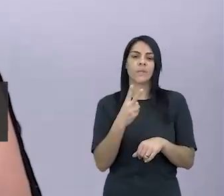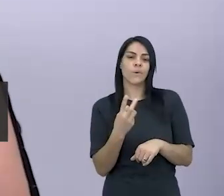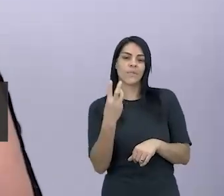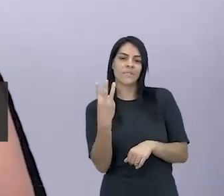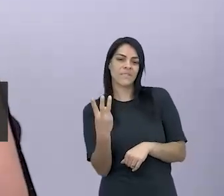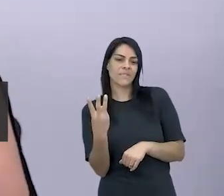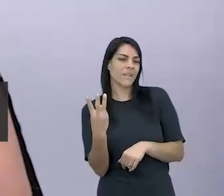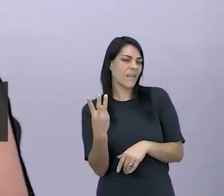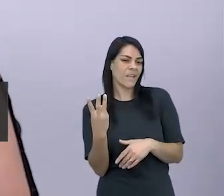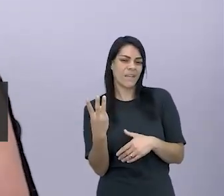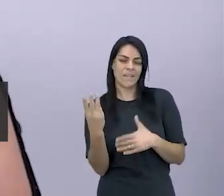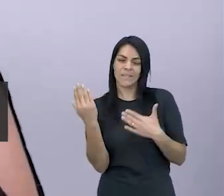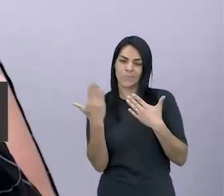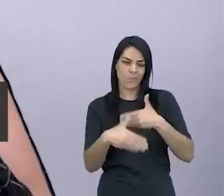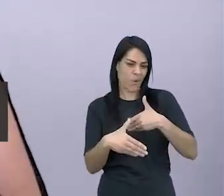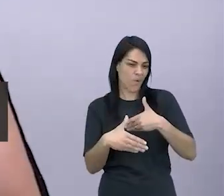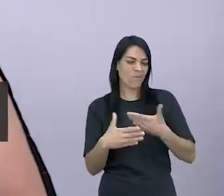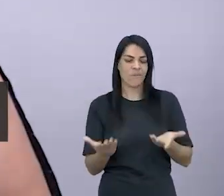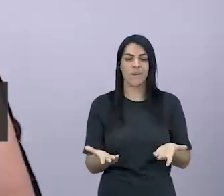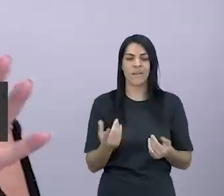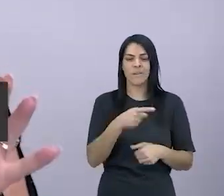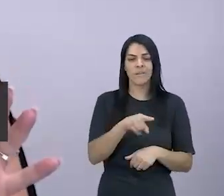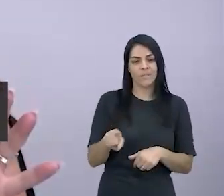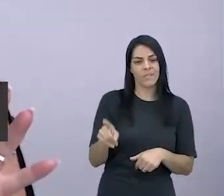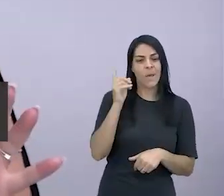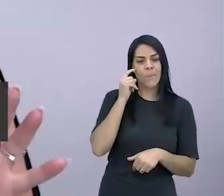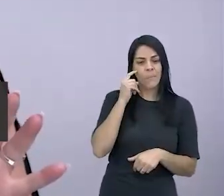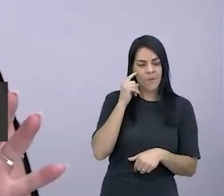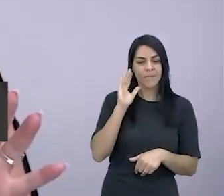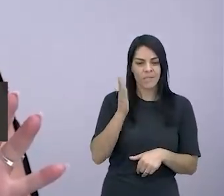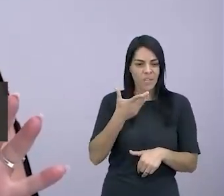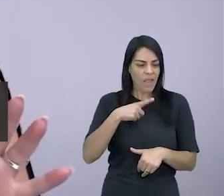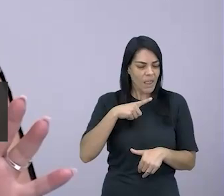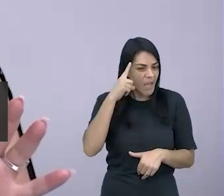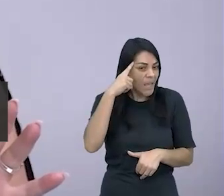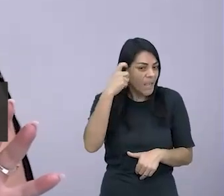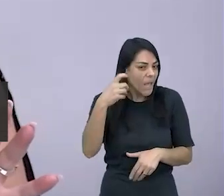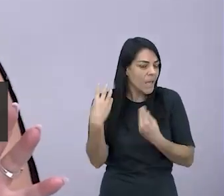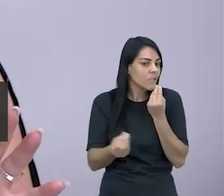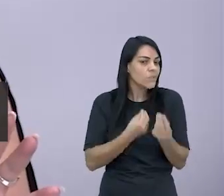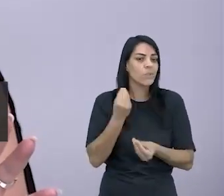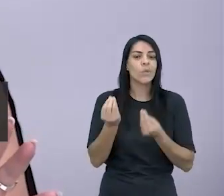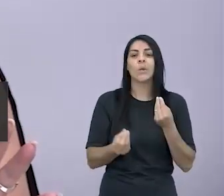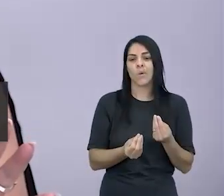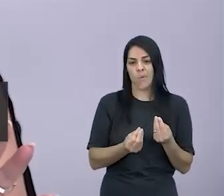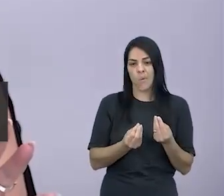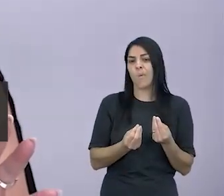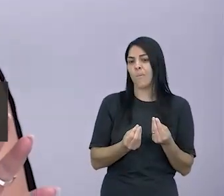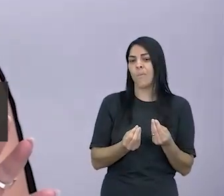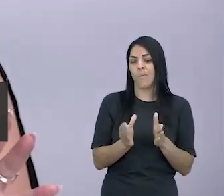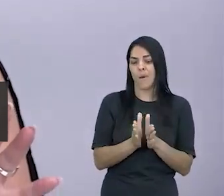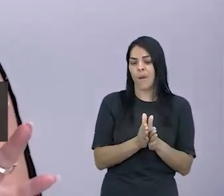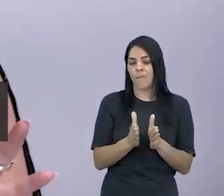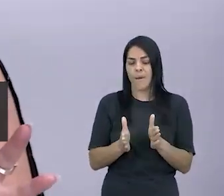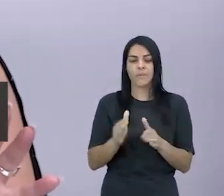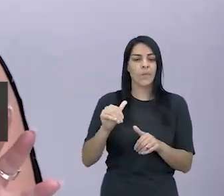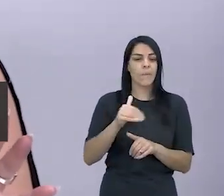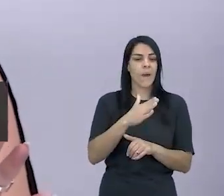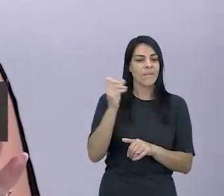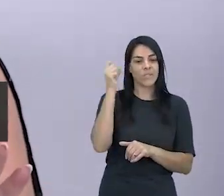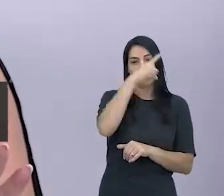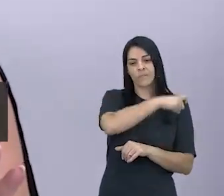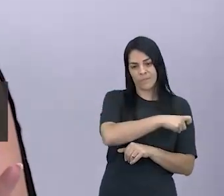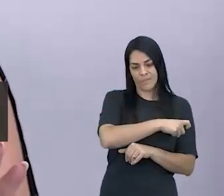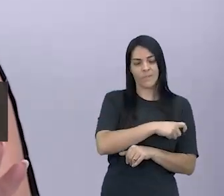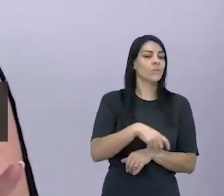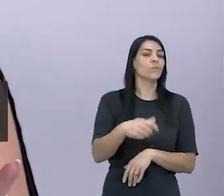não precisa nem fazer 2 tipos de prova. Você já tem a ideia de como vai ser a parte mais difícil, né? Que é para o estudante que